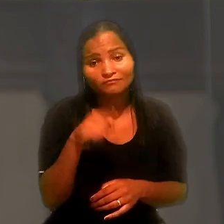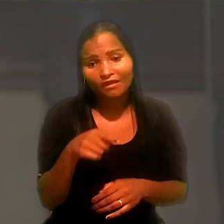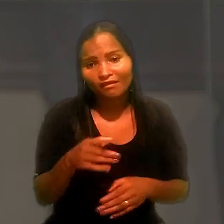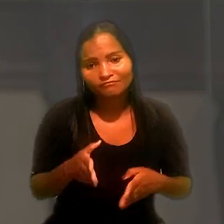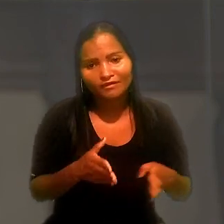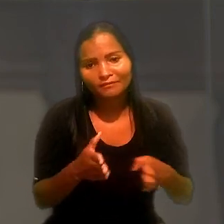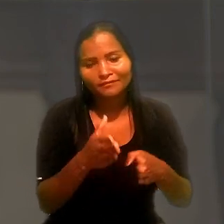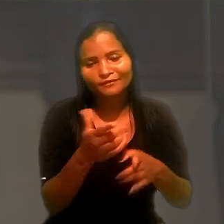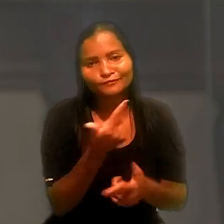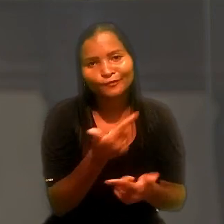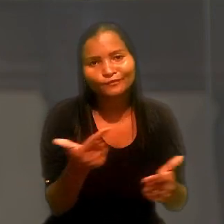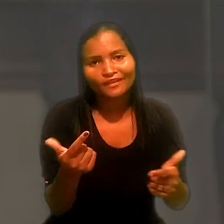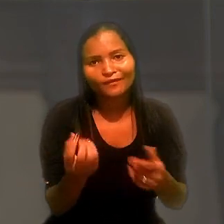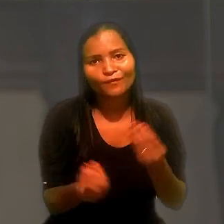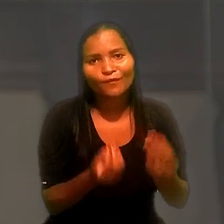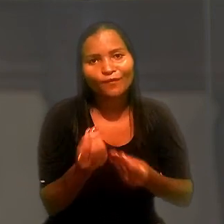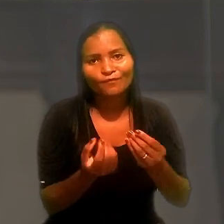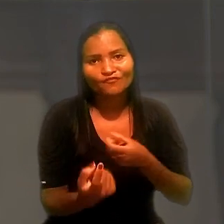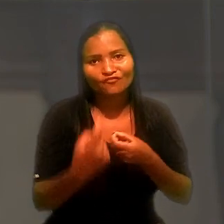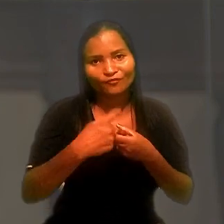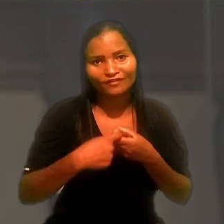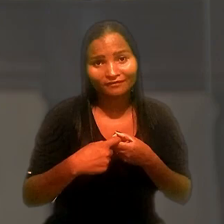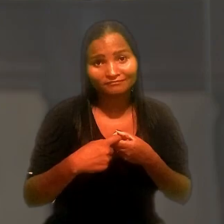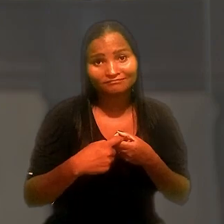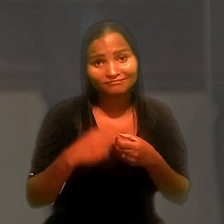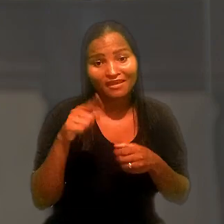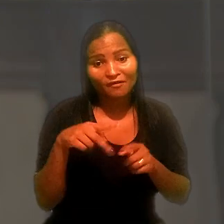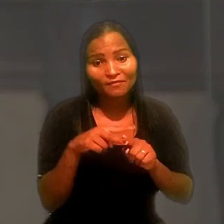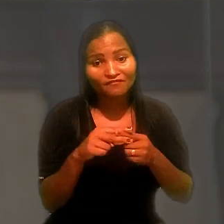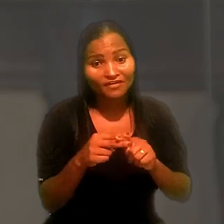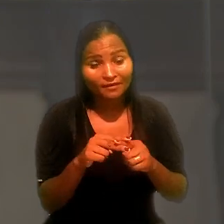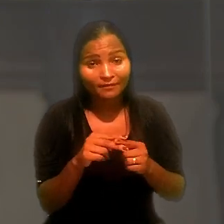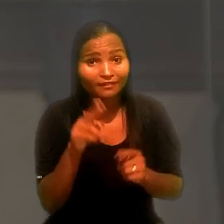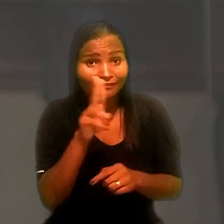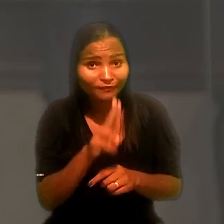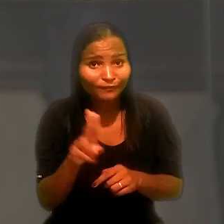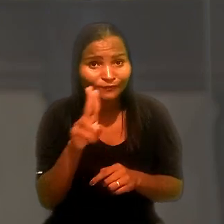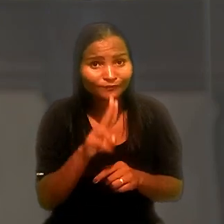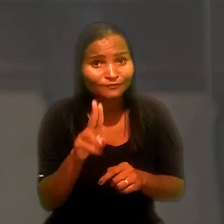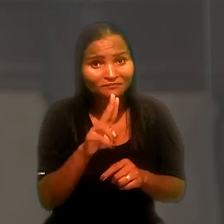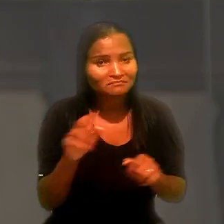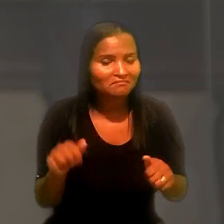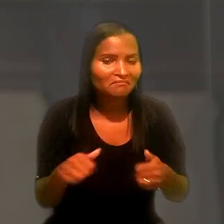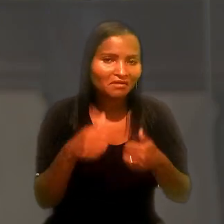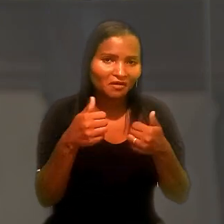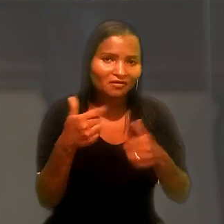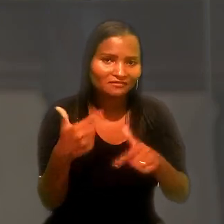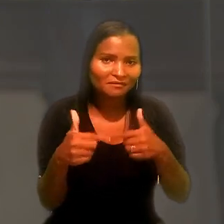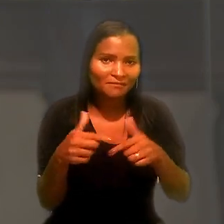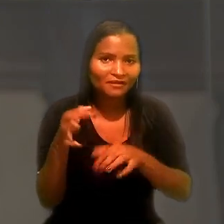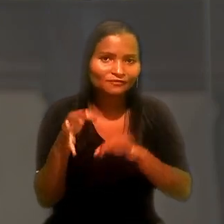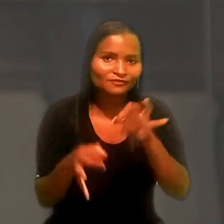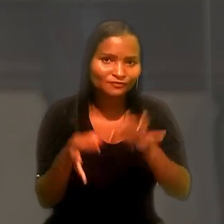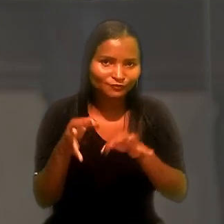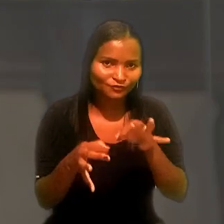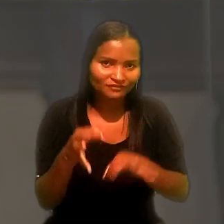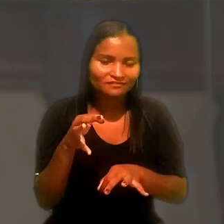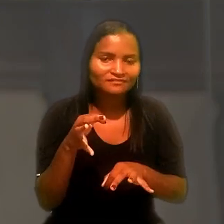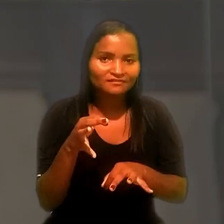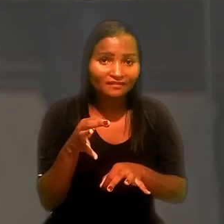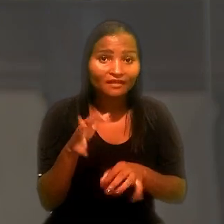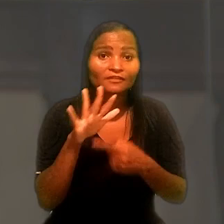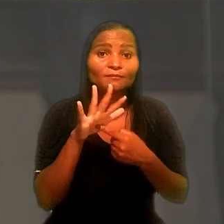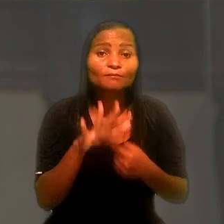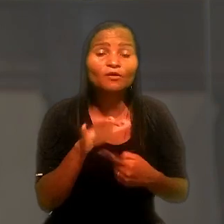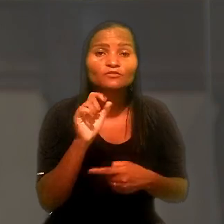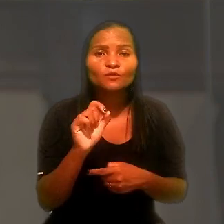é um caminho irreversível, é um instrumento útil para uma melhor prestação jurisdicional, que evidencia uma